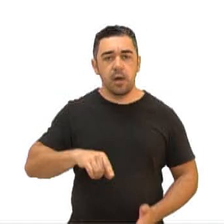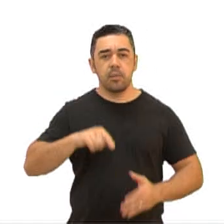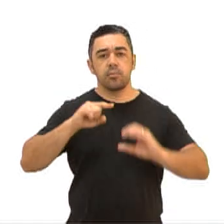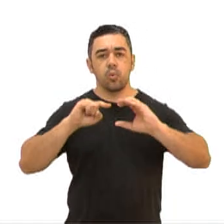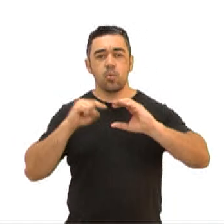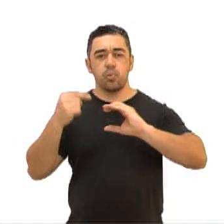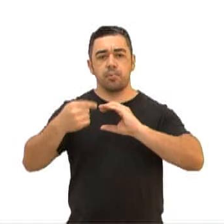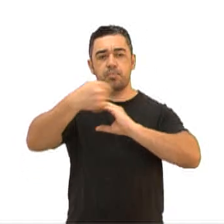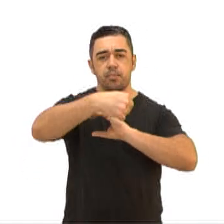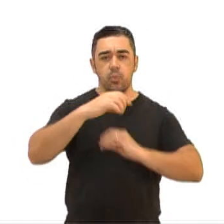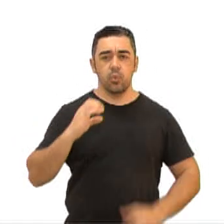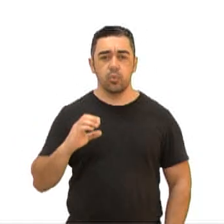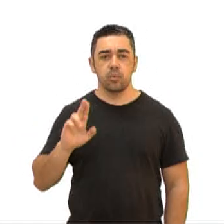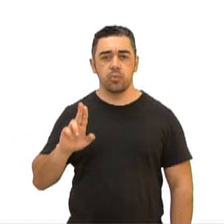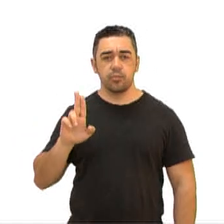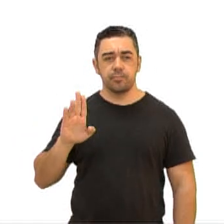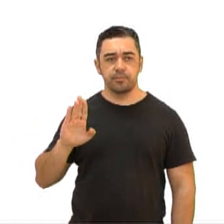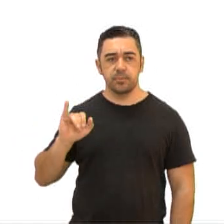cubista.